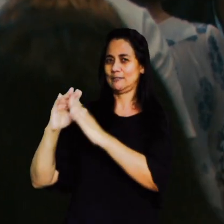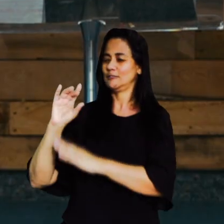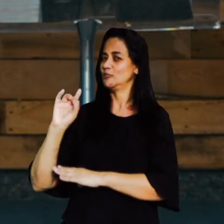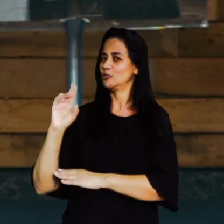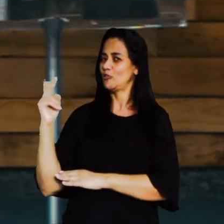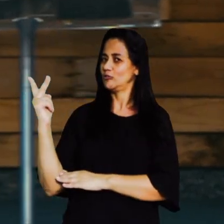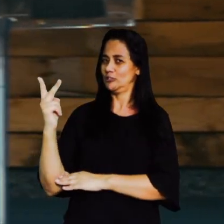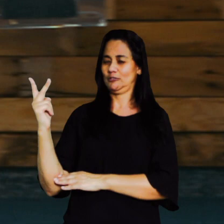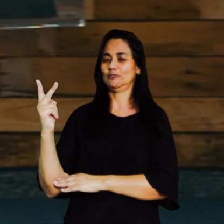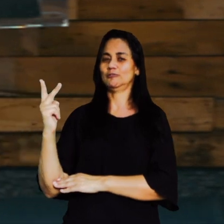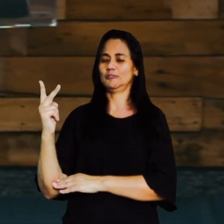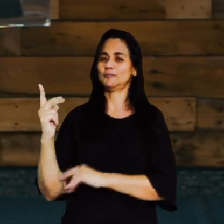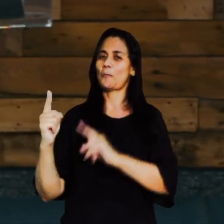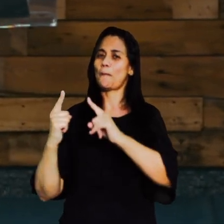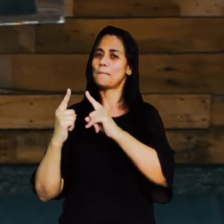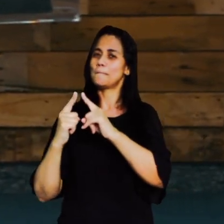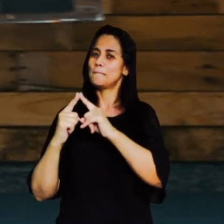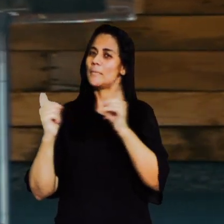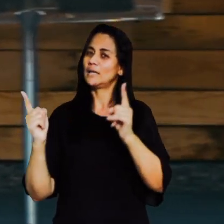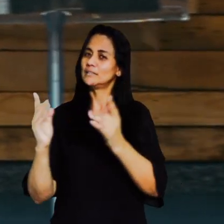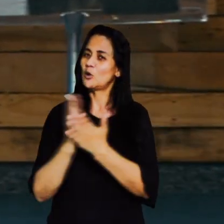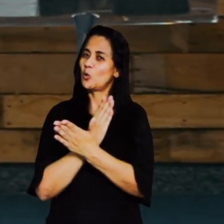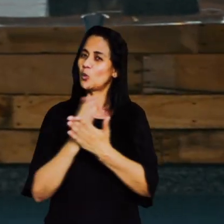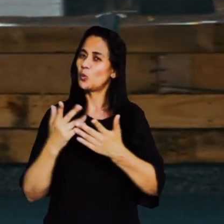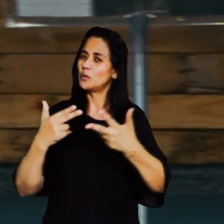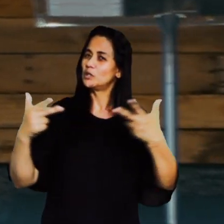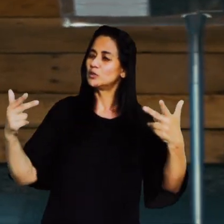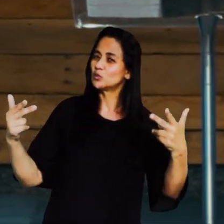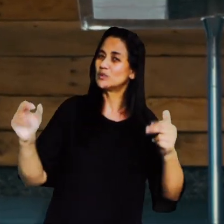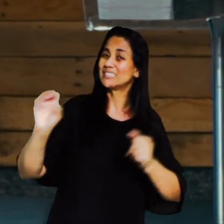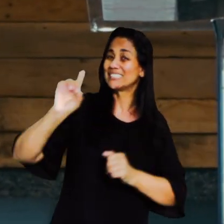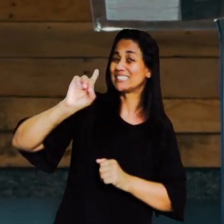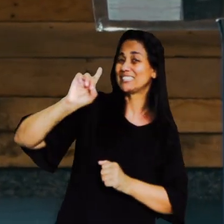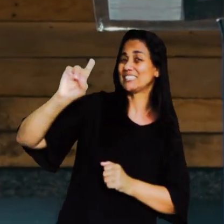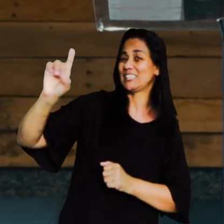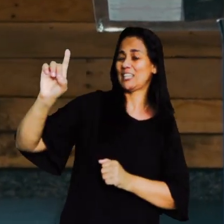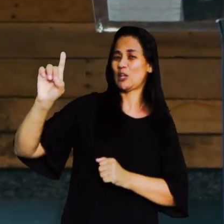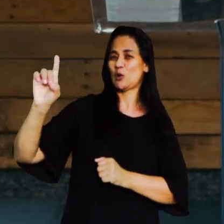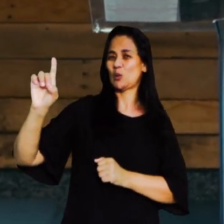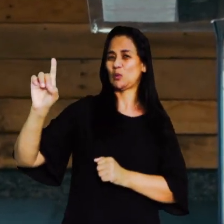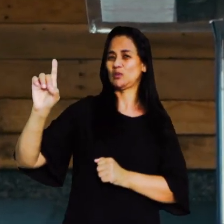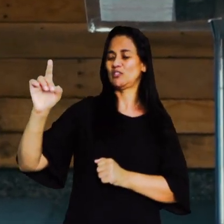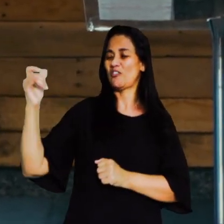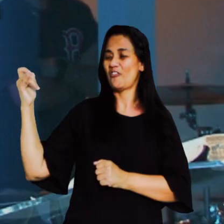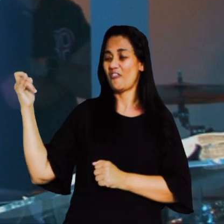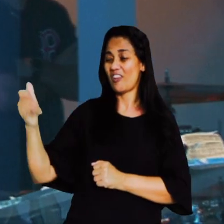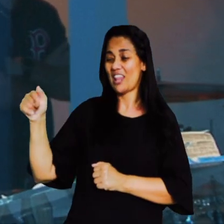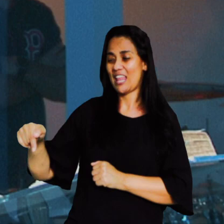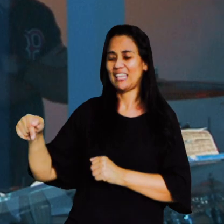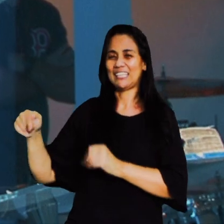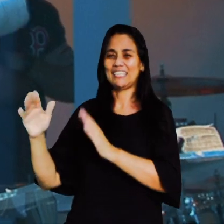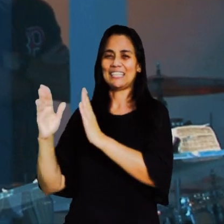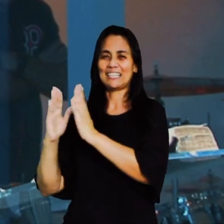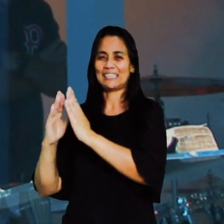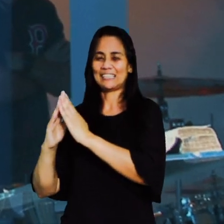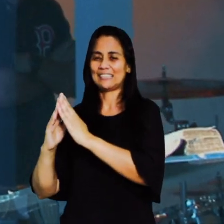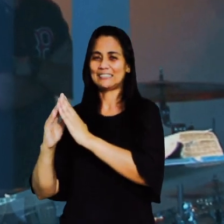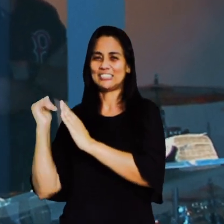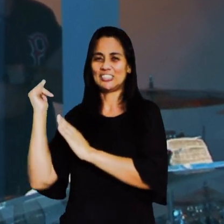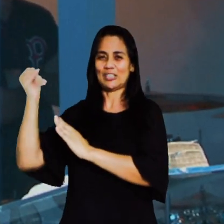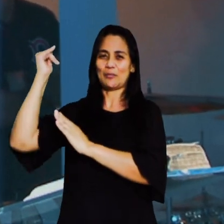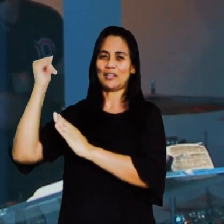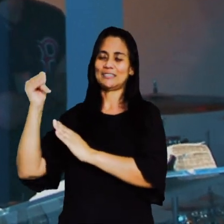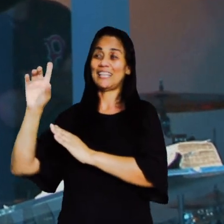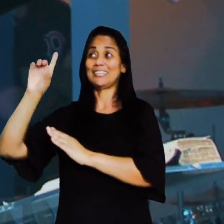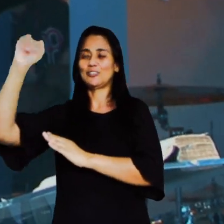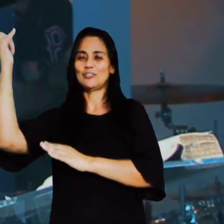Mas existem algumas coisas que Deus jamais vai falar para você na tua casa. Ele vai falar aqui na